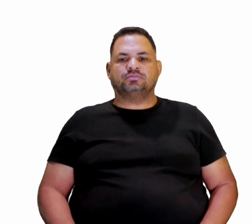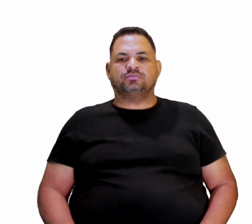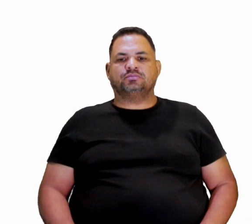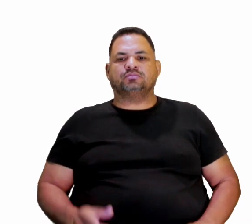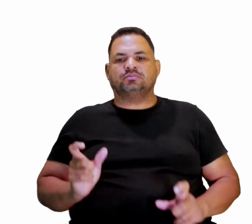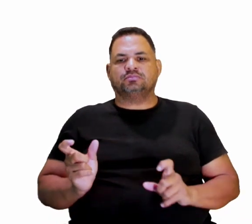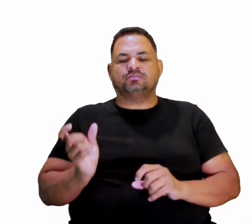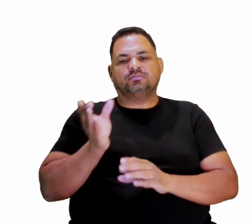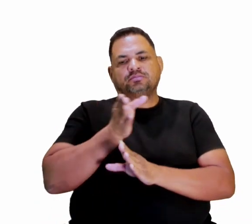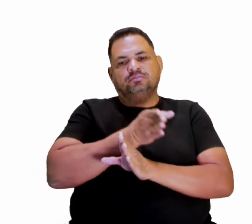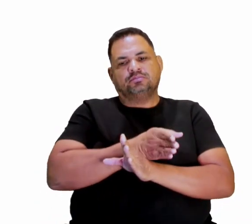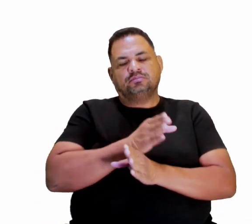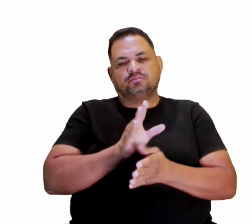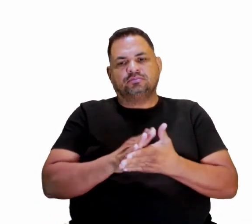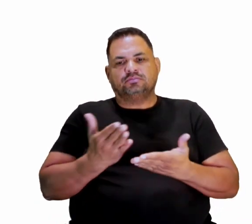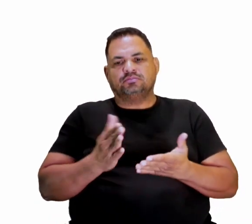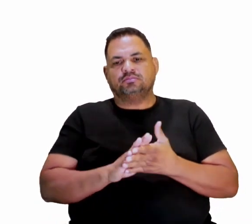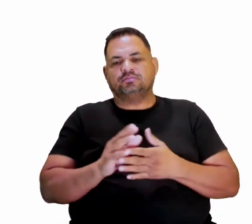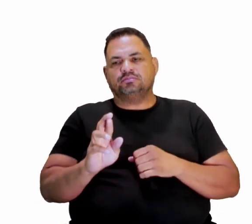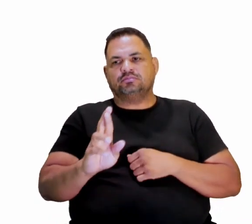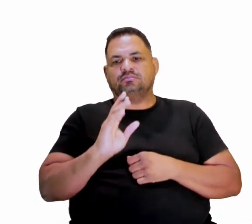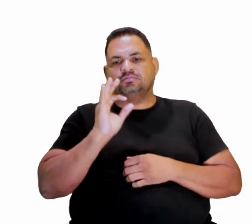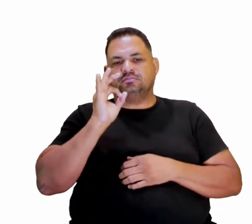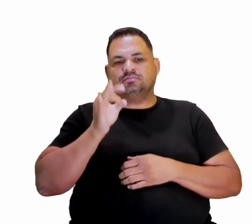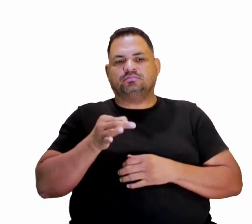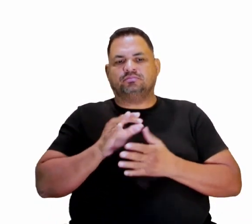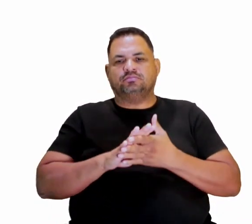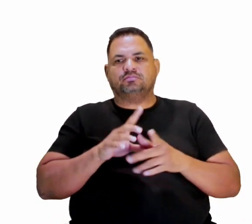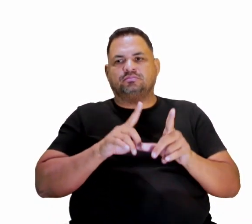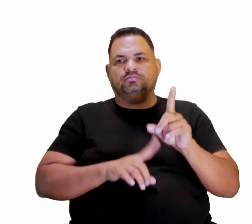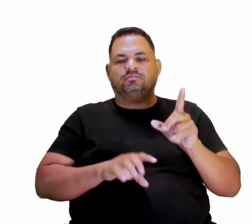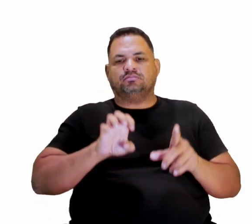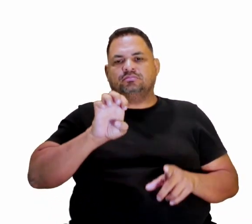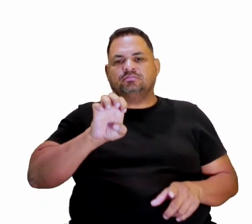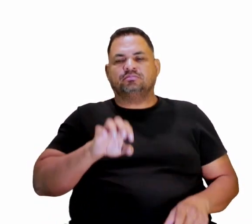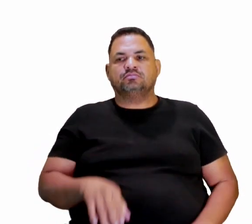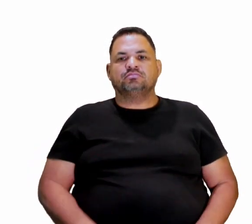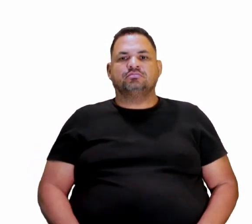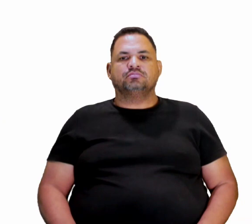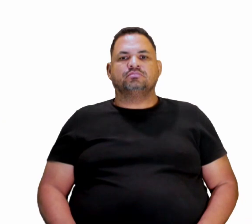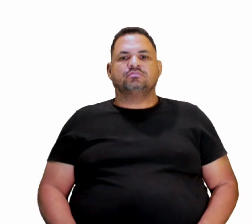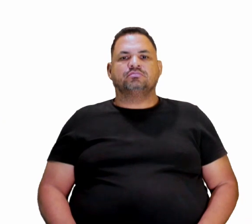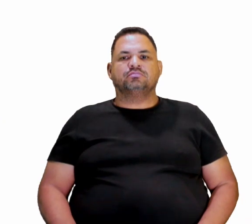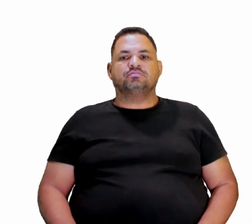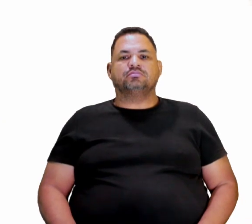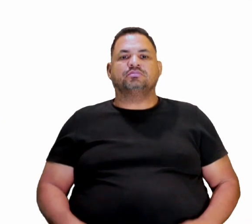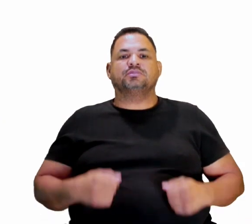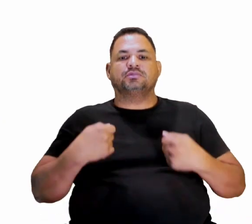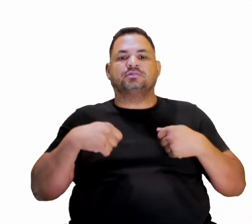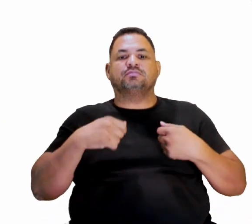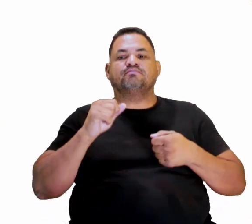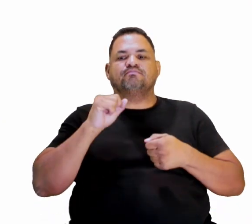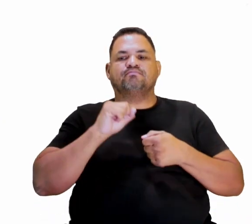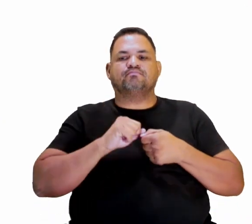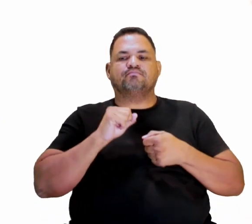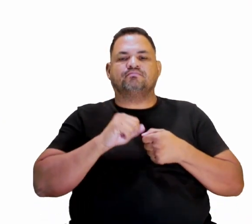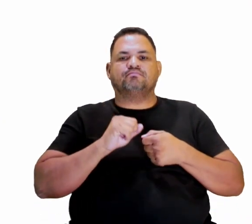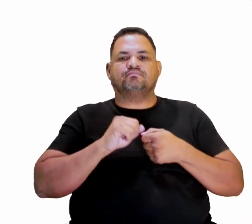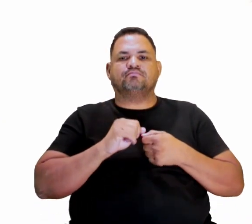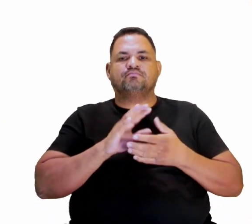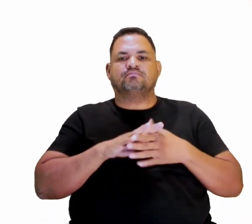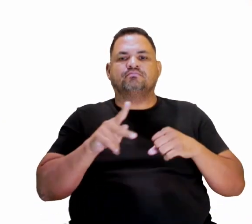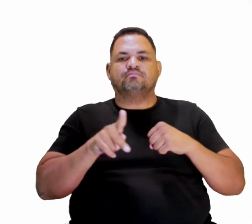vir na frente do pronome pessoal, portanto a resposta certa é a letra E. What should I do? O que eu devo fazer?